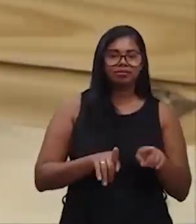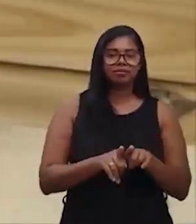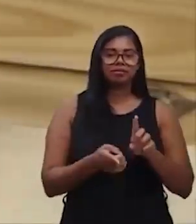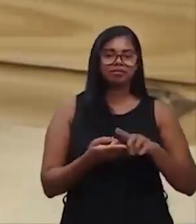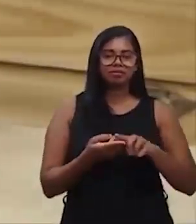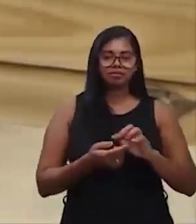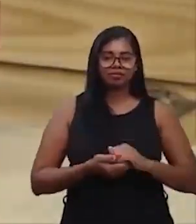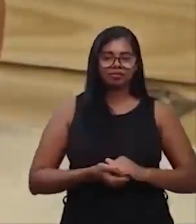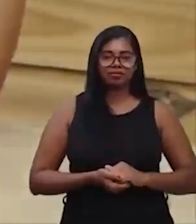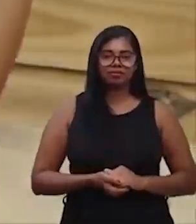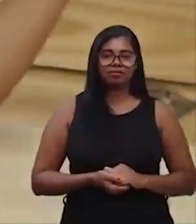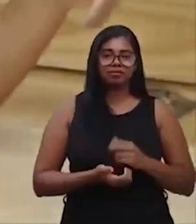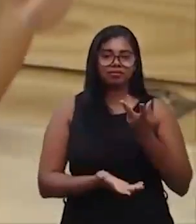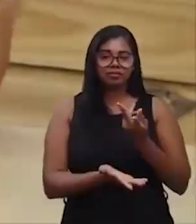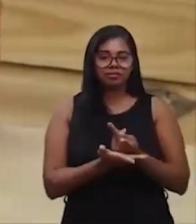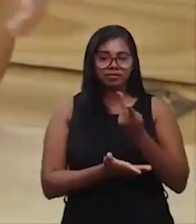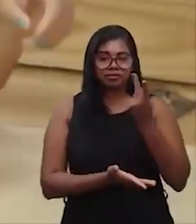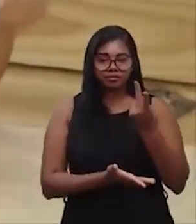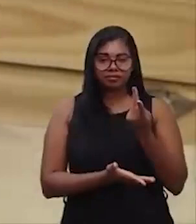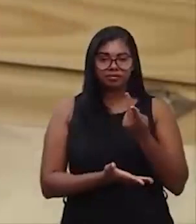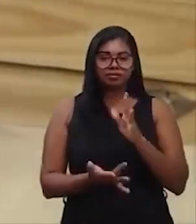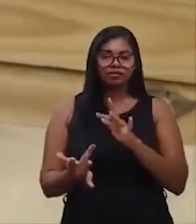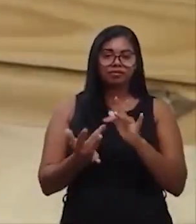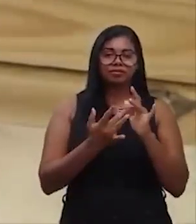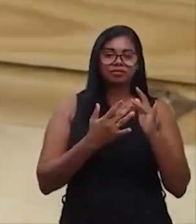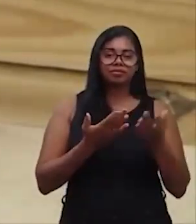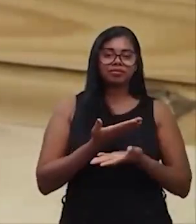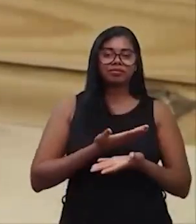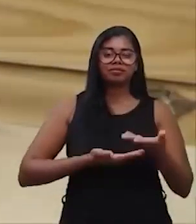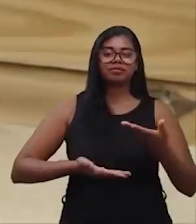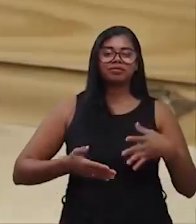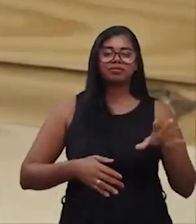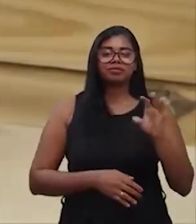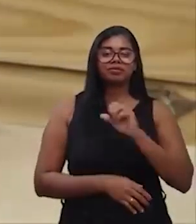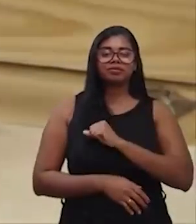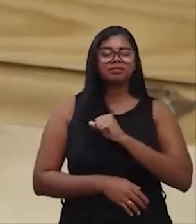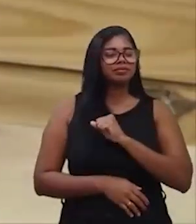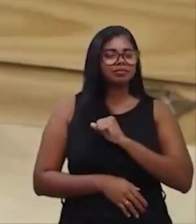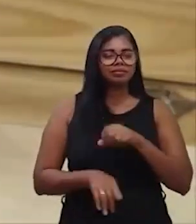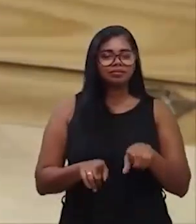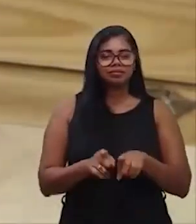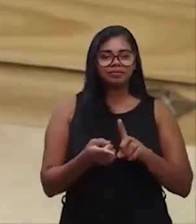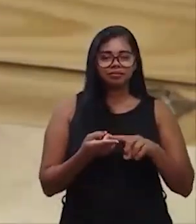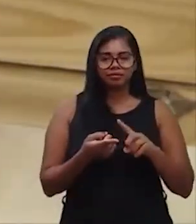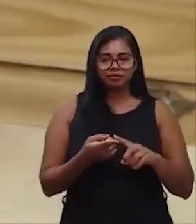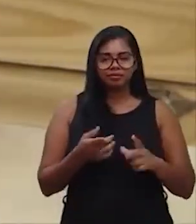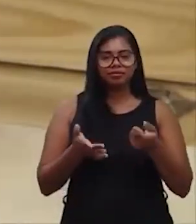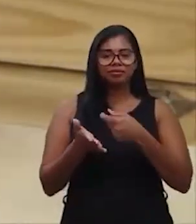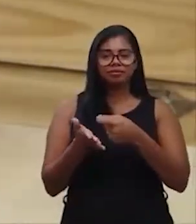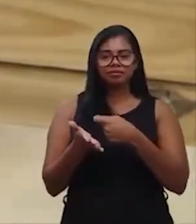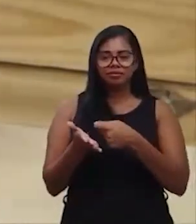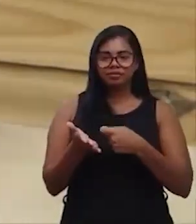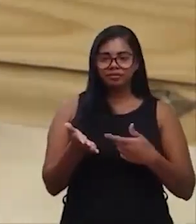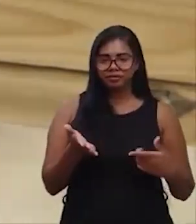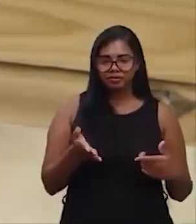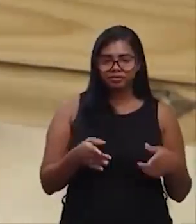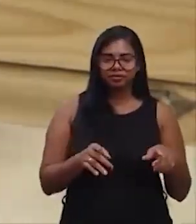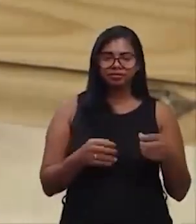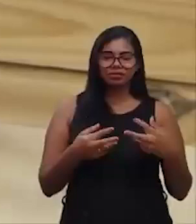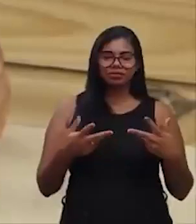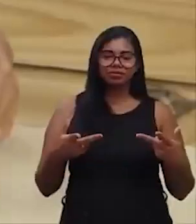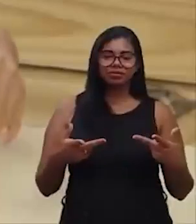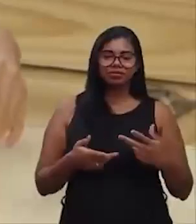fazer, é o que acontece ali naquela conexão. Eu amo muito, muito, muito escrever coisas